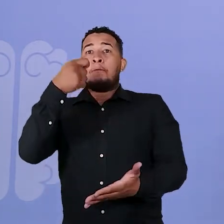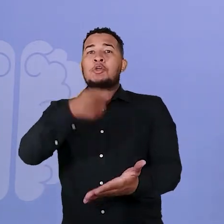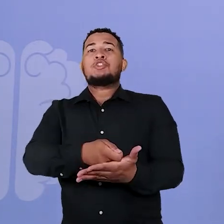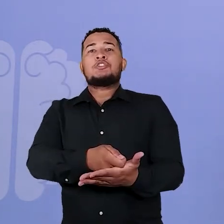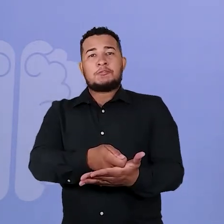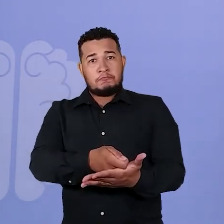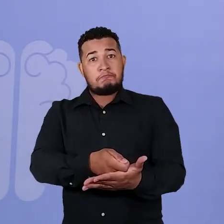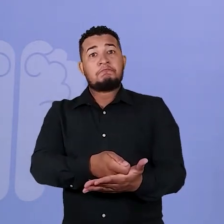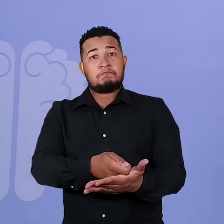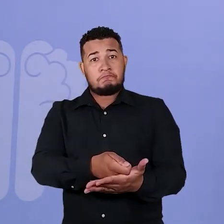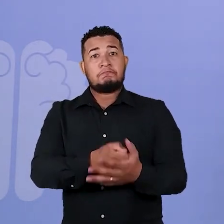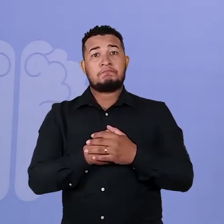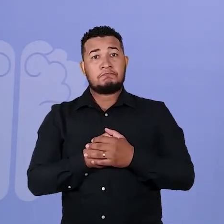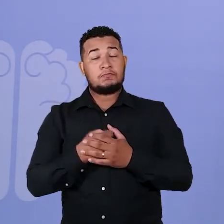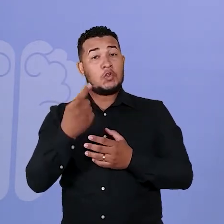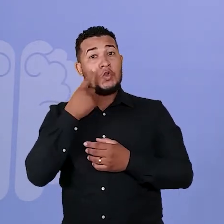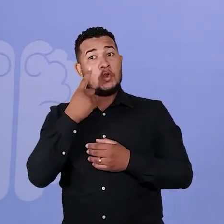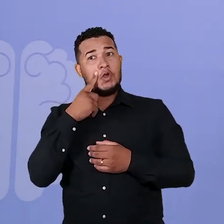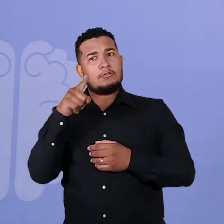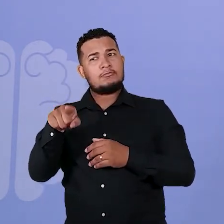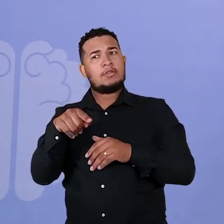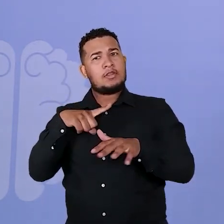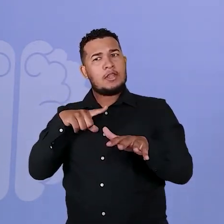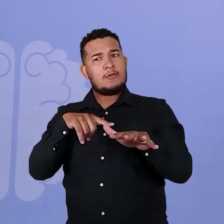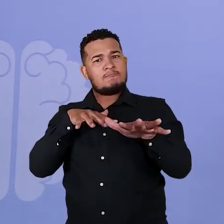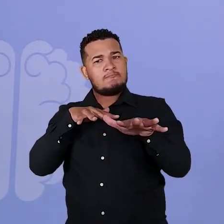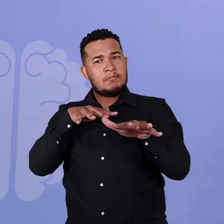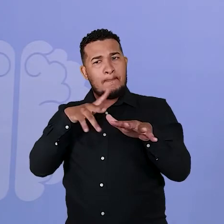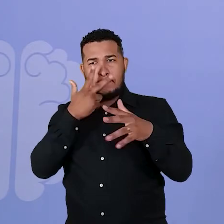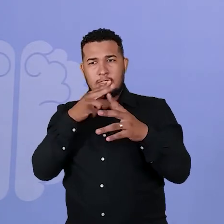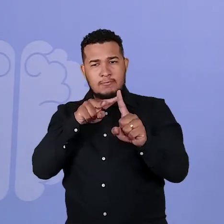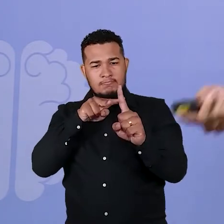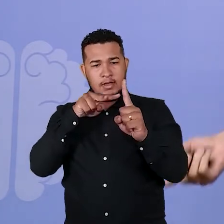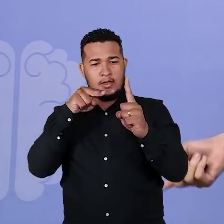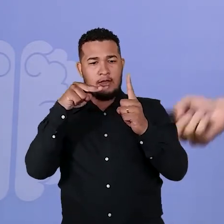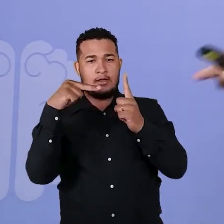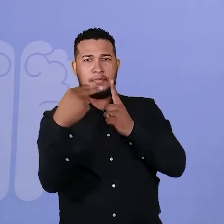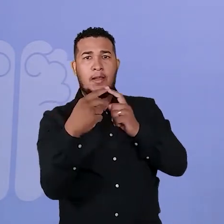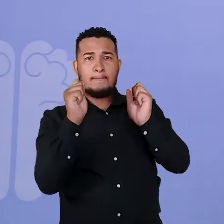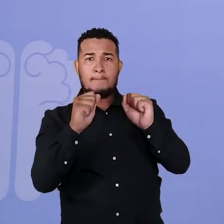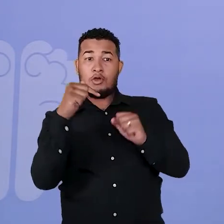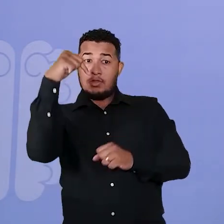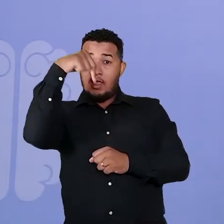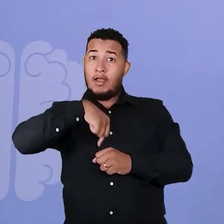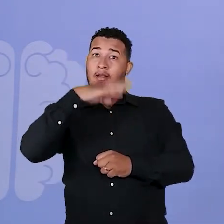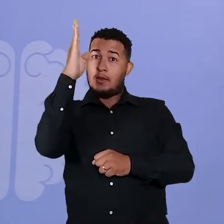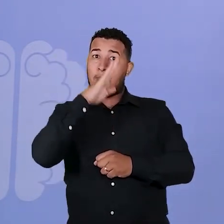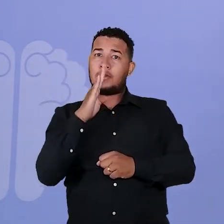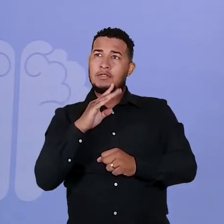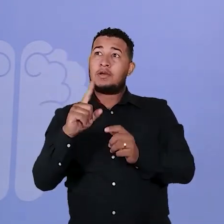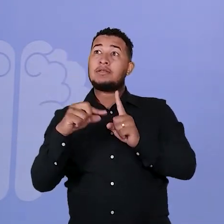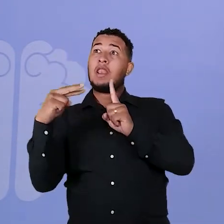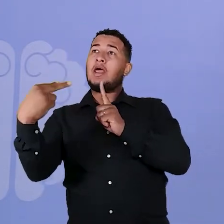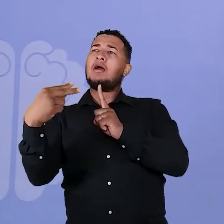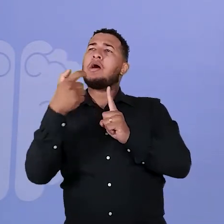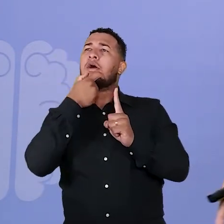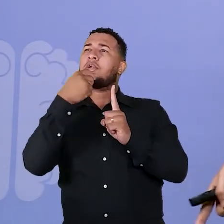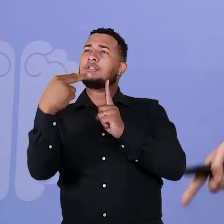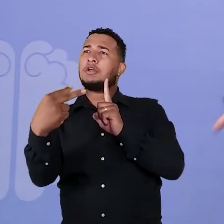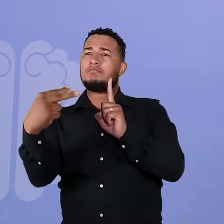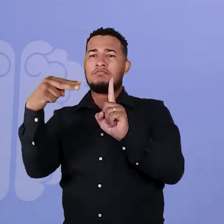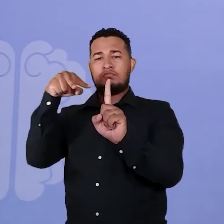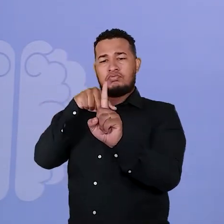do machismo. Olha como, a partir desse movimento, a gente pode vir aqui para a nossa